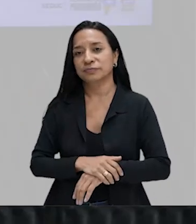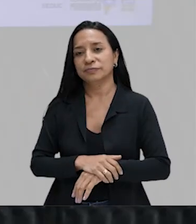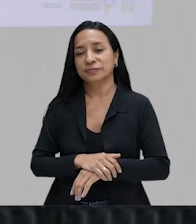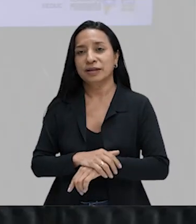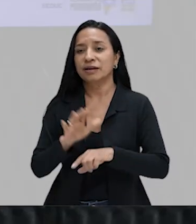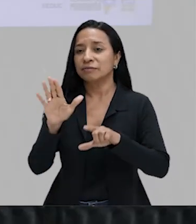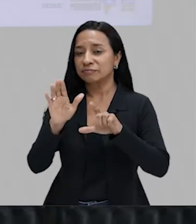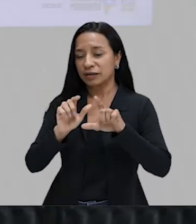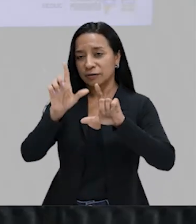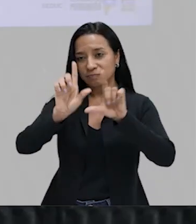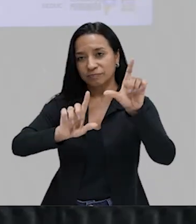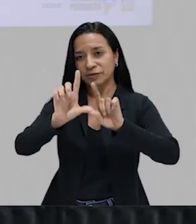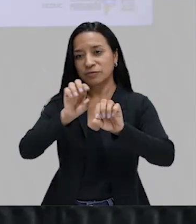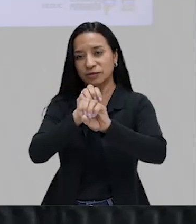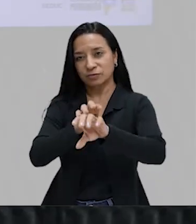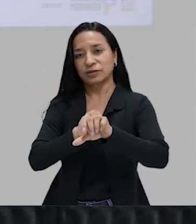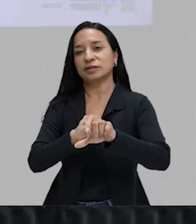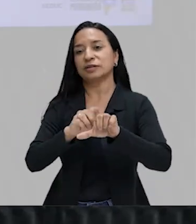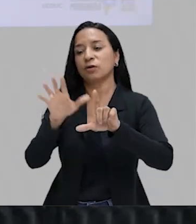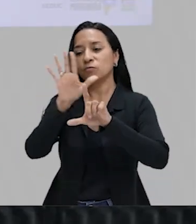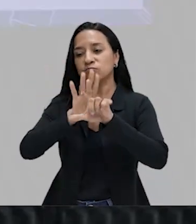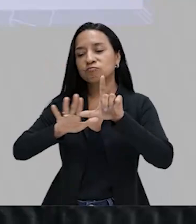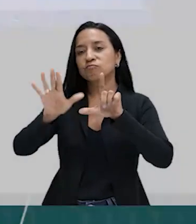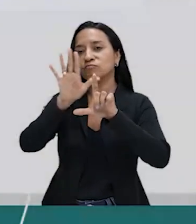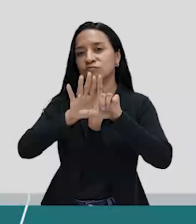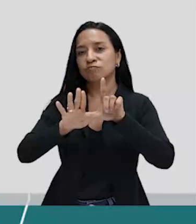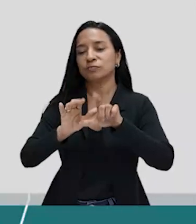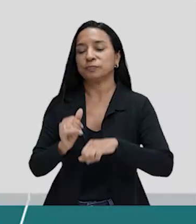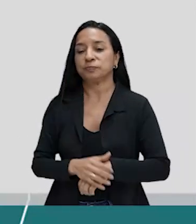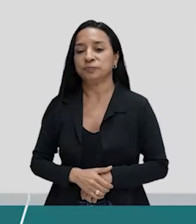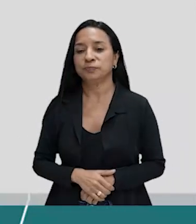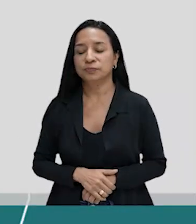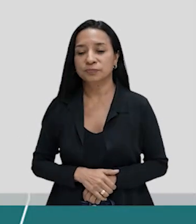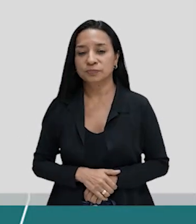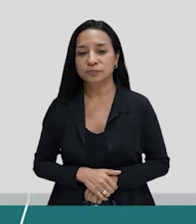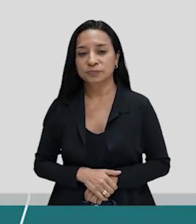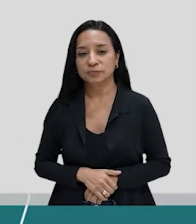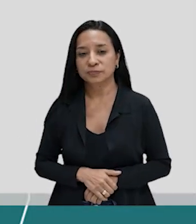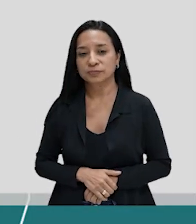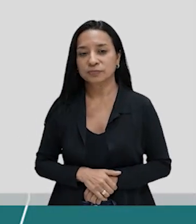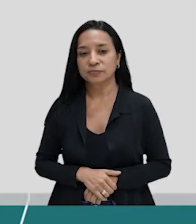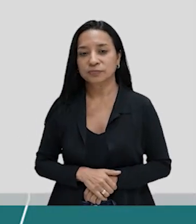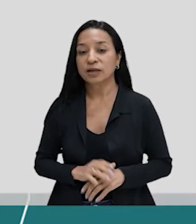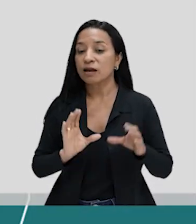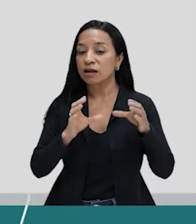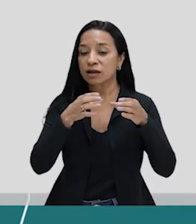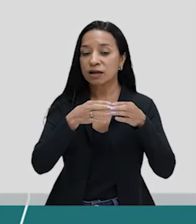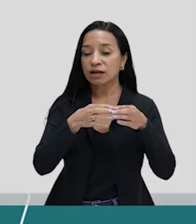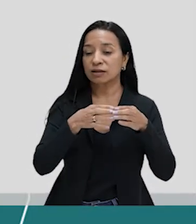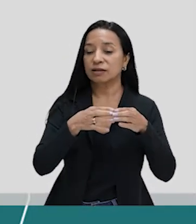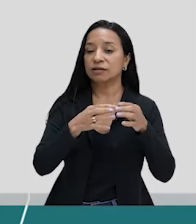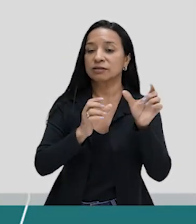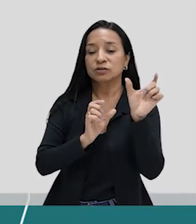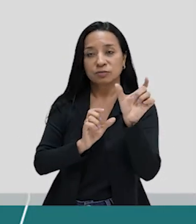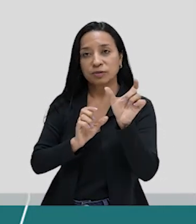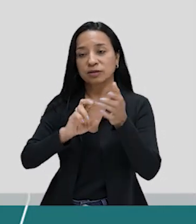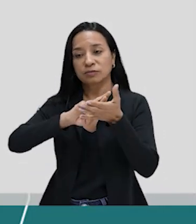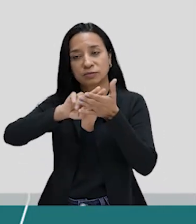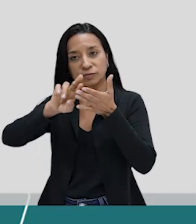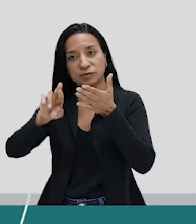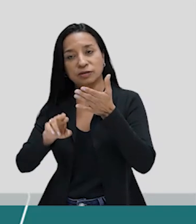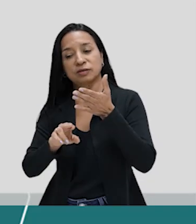no portal do estudante que tem muito conteúdo para vocês. Continuando a nossa aula sobre as classes de palavras variáveis dentro